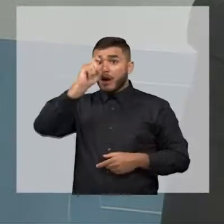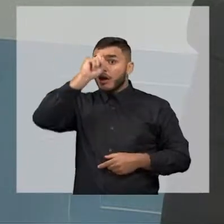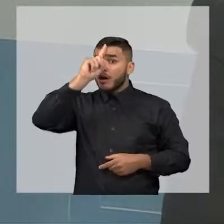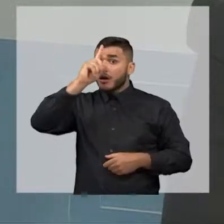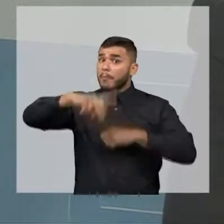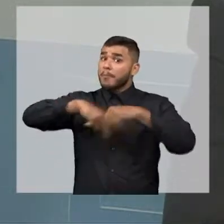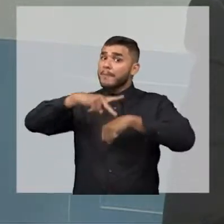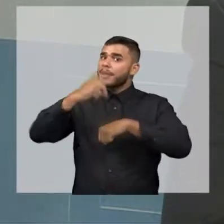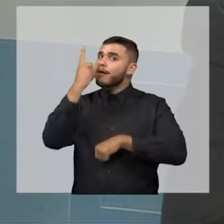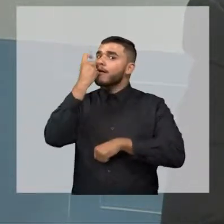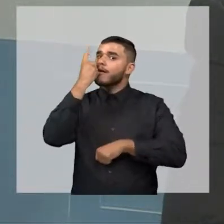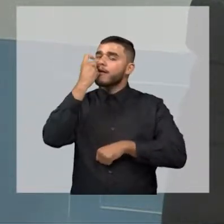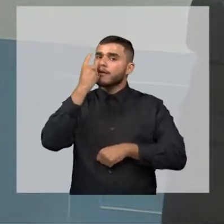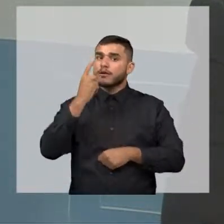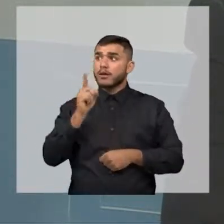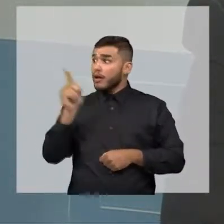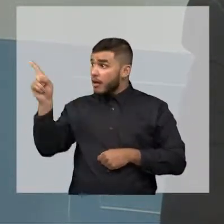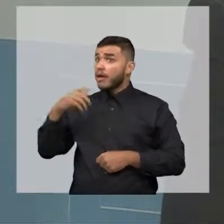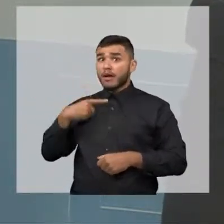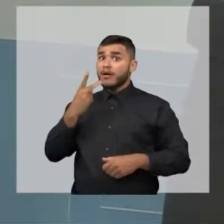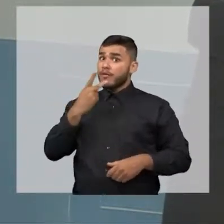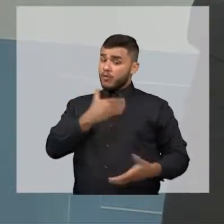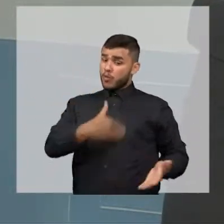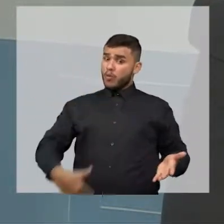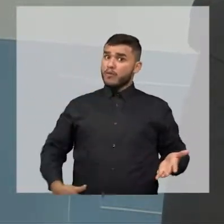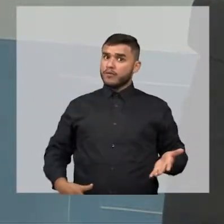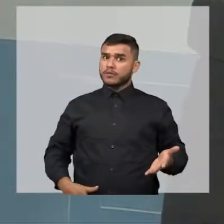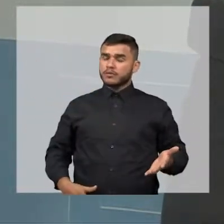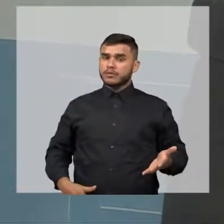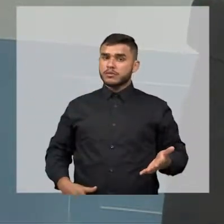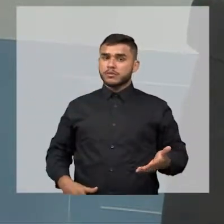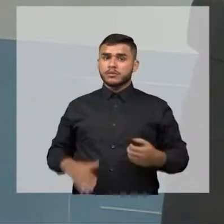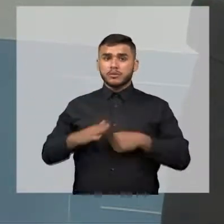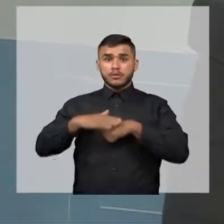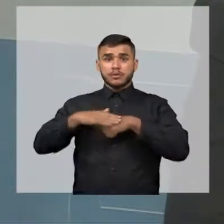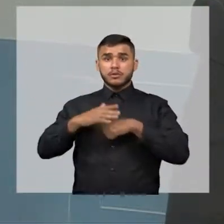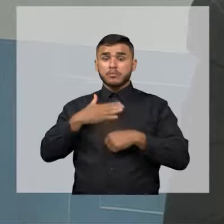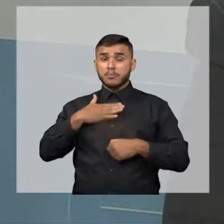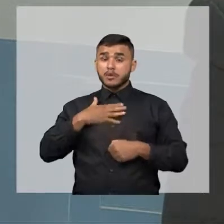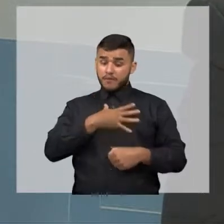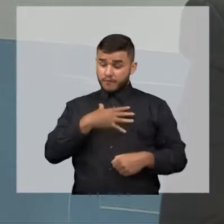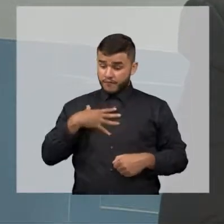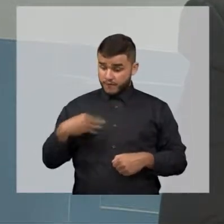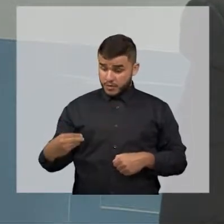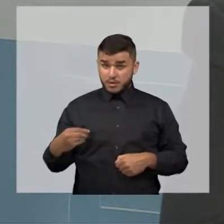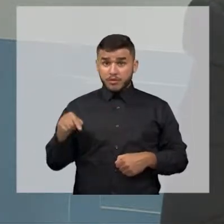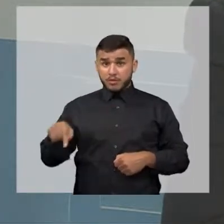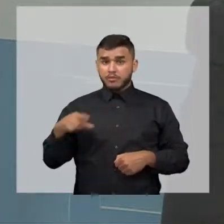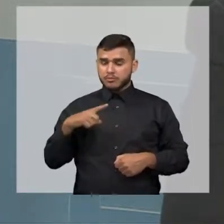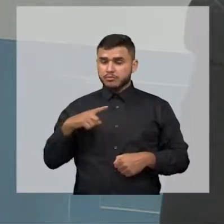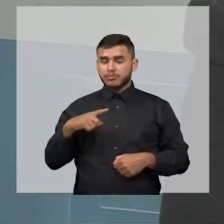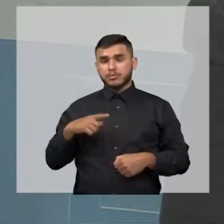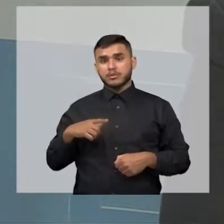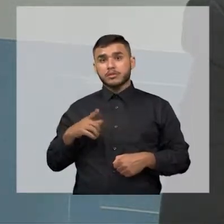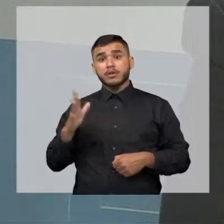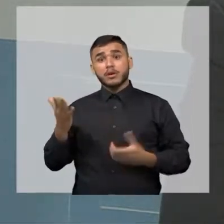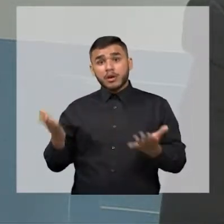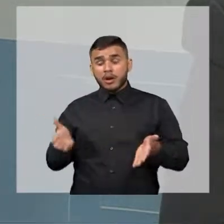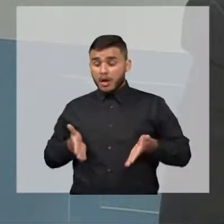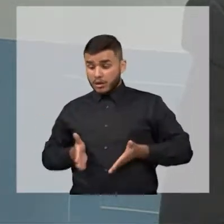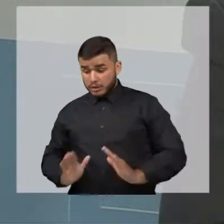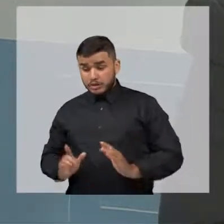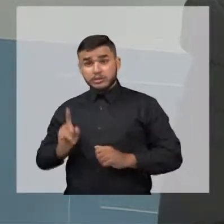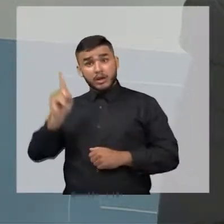pensar, né? Você nem vê. E era o quê? Era pública e médico de cabeceira. E minha filha tem dupla nacionalidade, a minha esposa, o